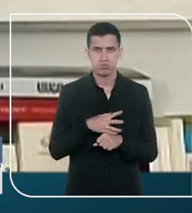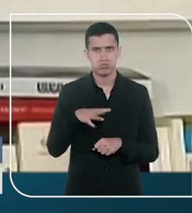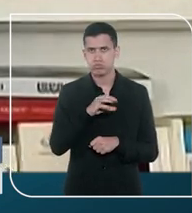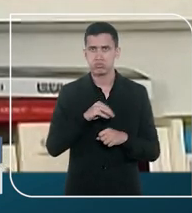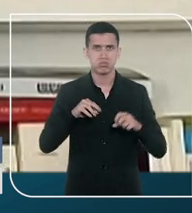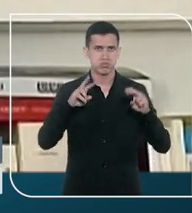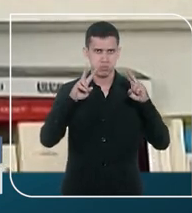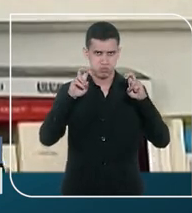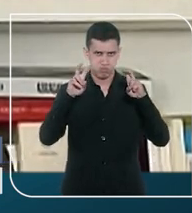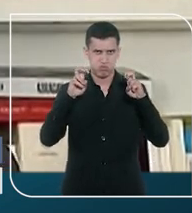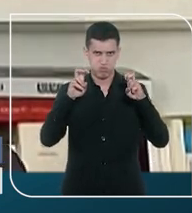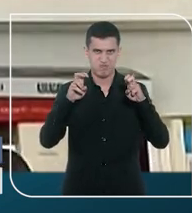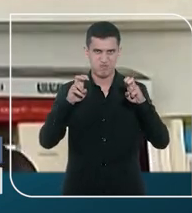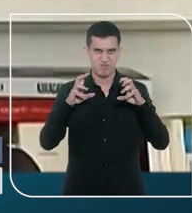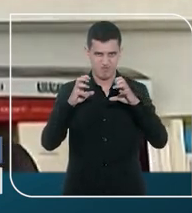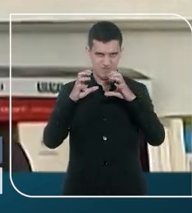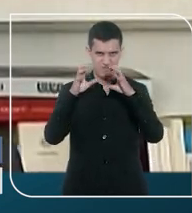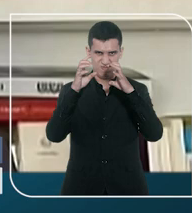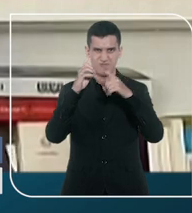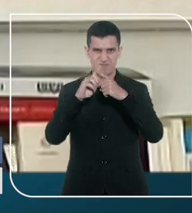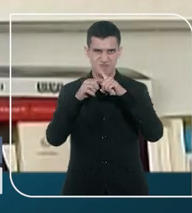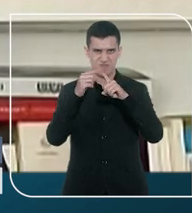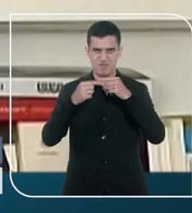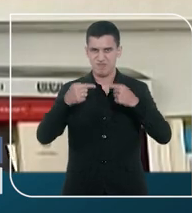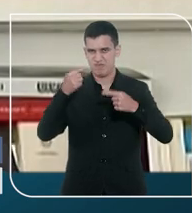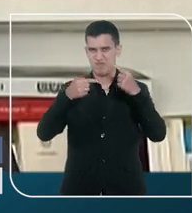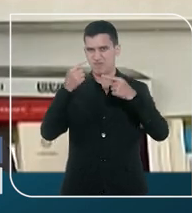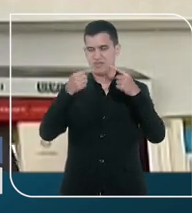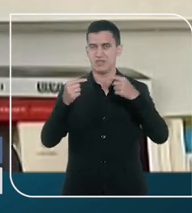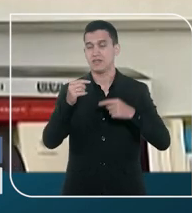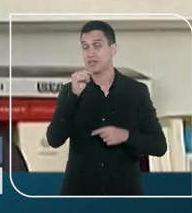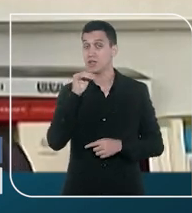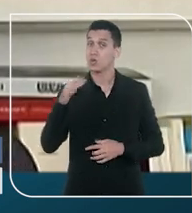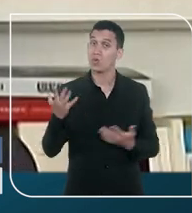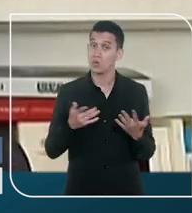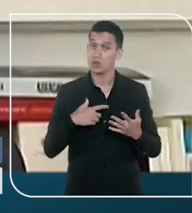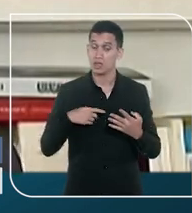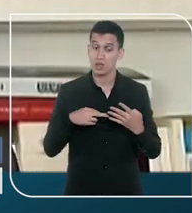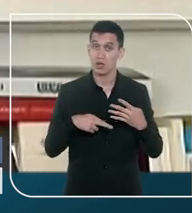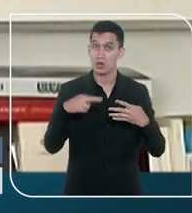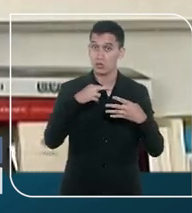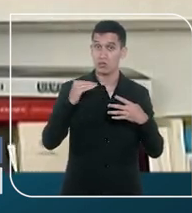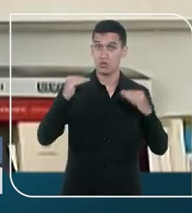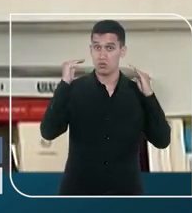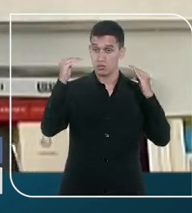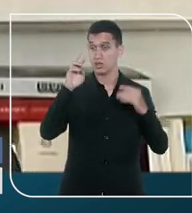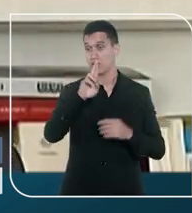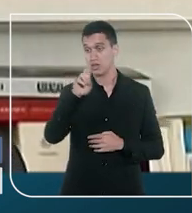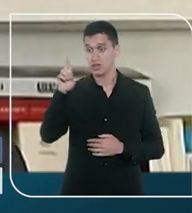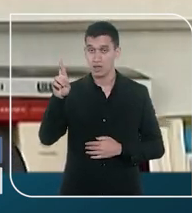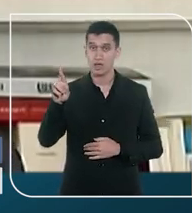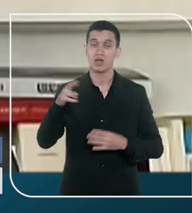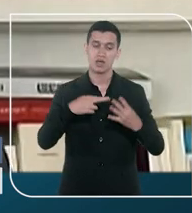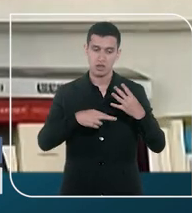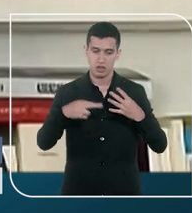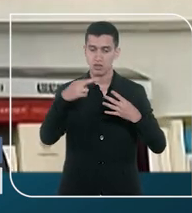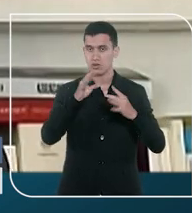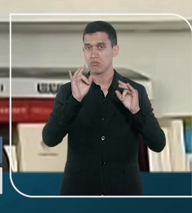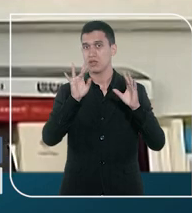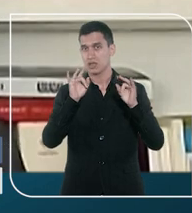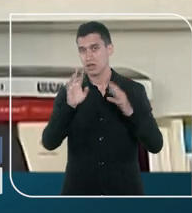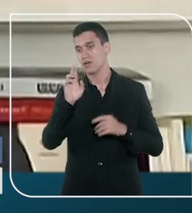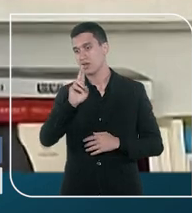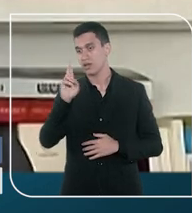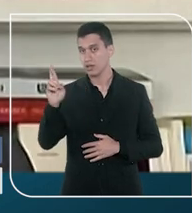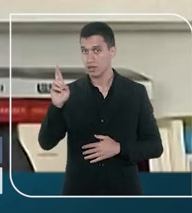questões polêmicas nos tribunais, por exemplo, hoje nós temos o recurso extraordinário repetitivo, a gente tem o recurso especial